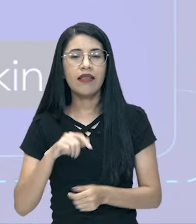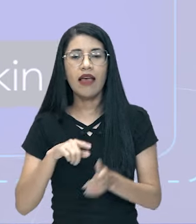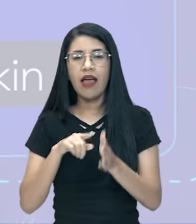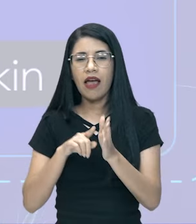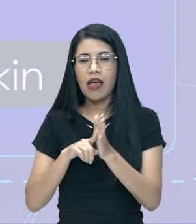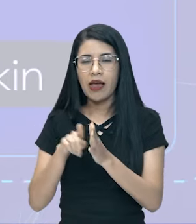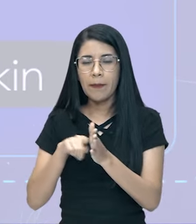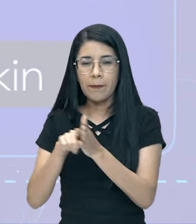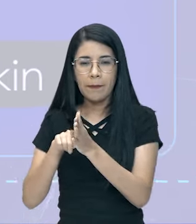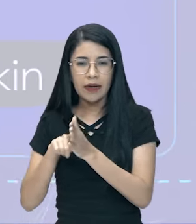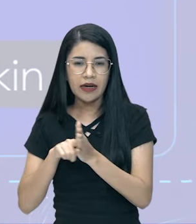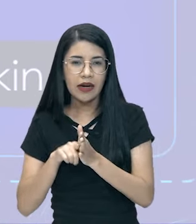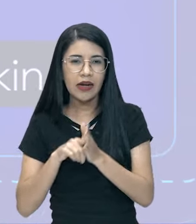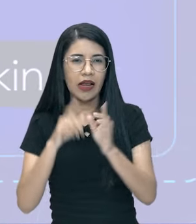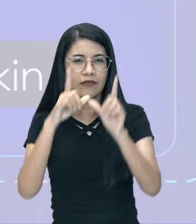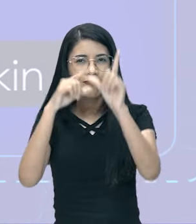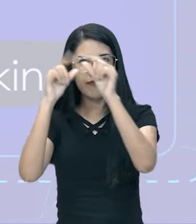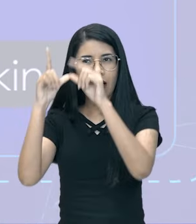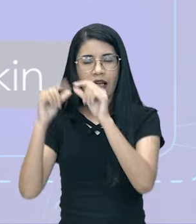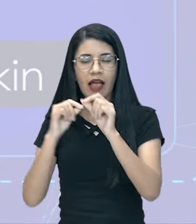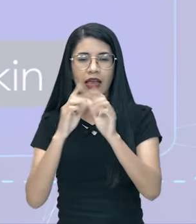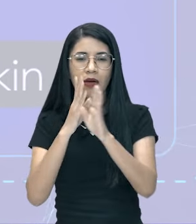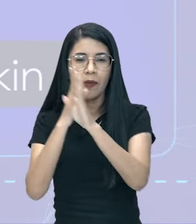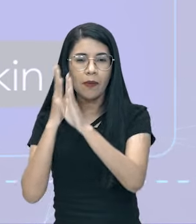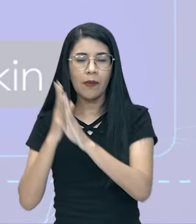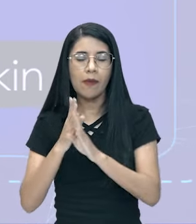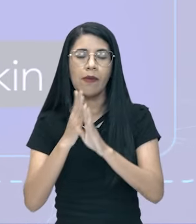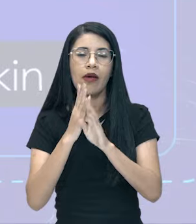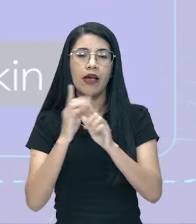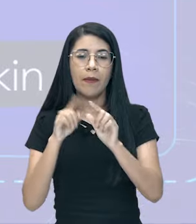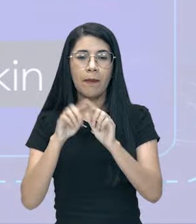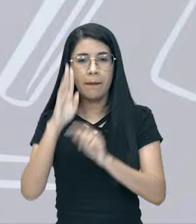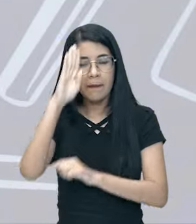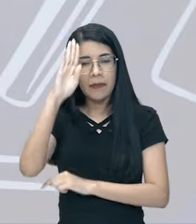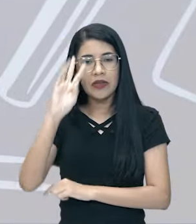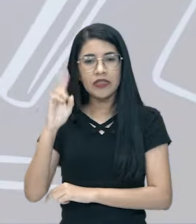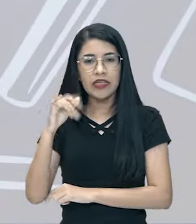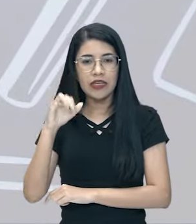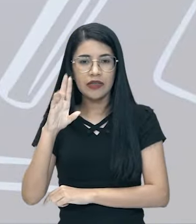que descobriu que as estrelas são compostas principalmente de hidrogênio e hélio.